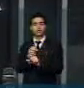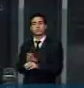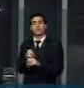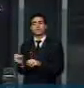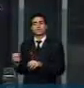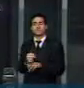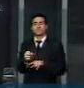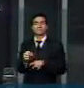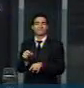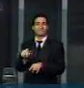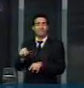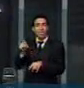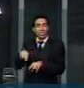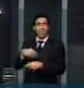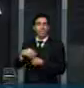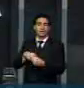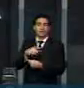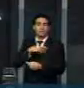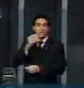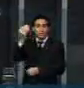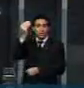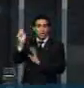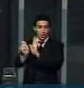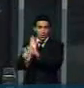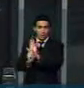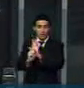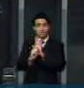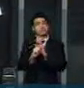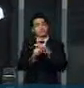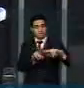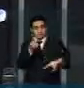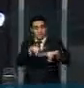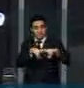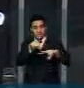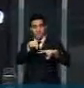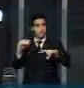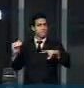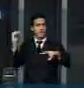com drogas. Nossas penitenciárias ditas de segurança máxima